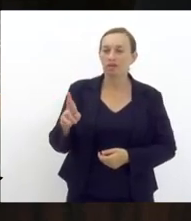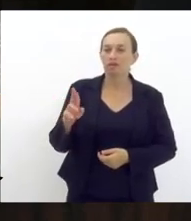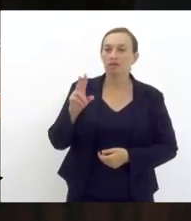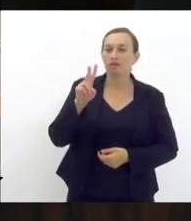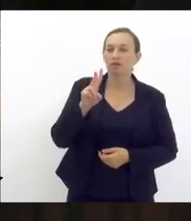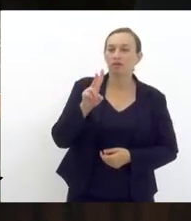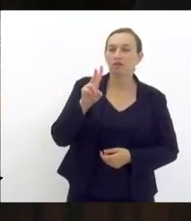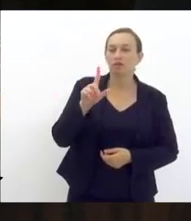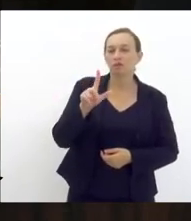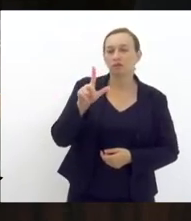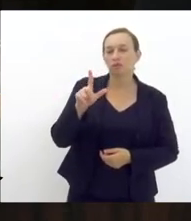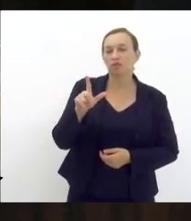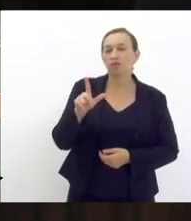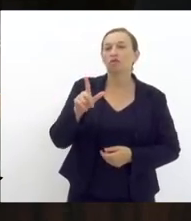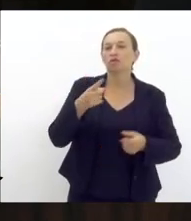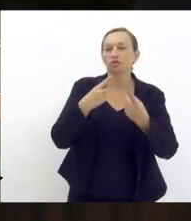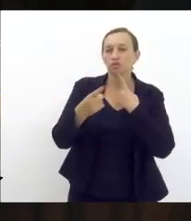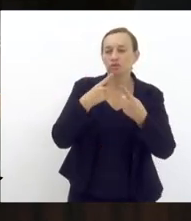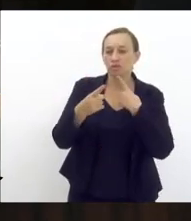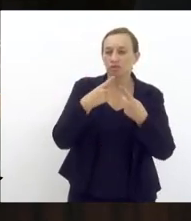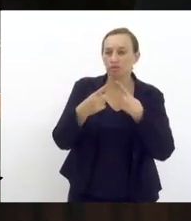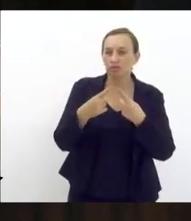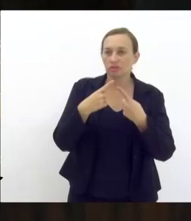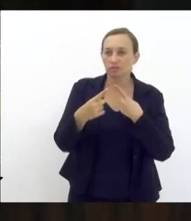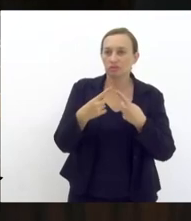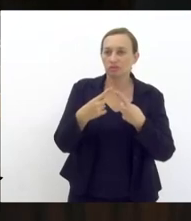Paulo em discussão